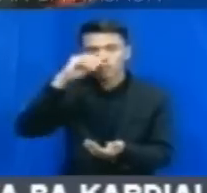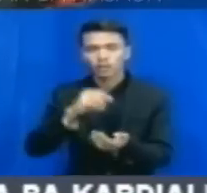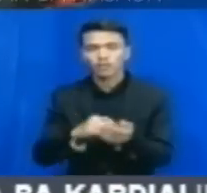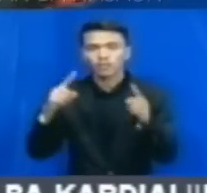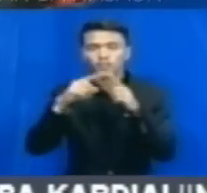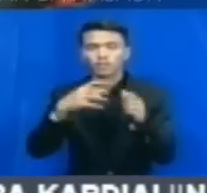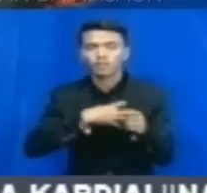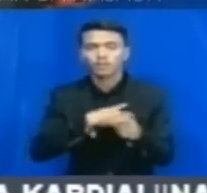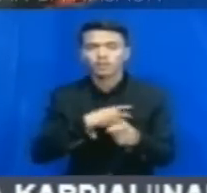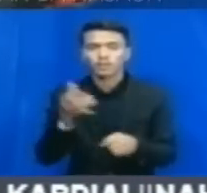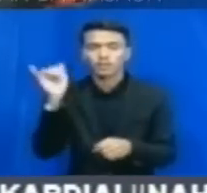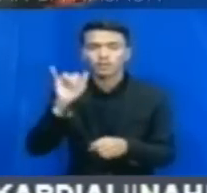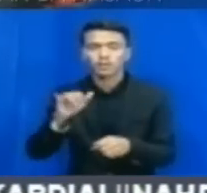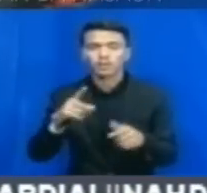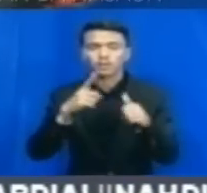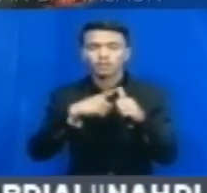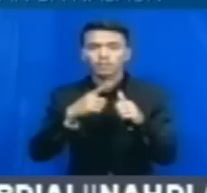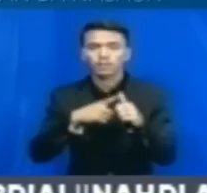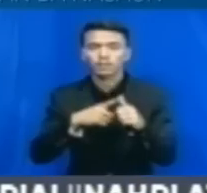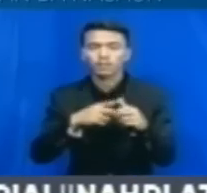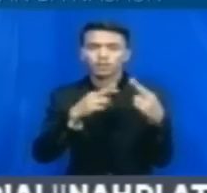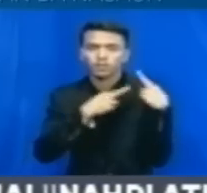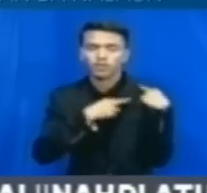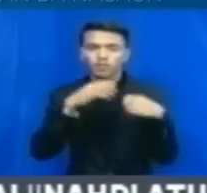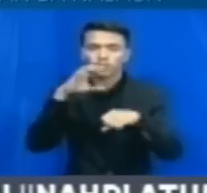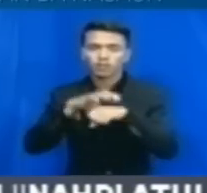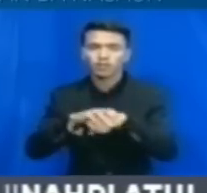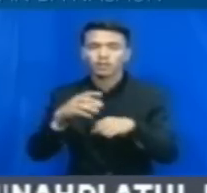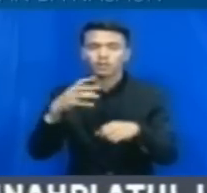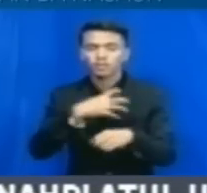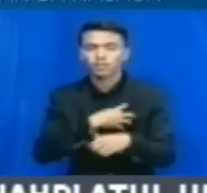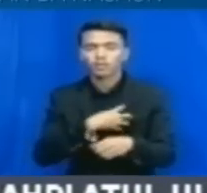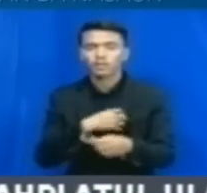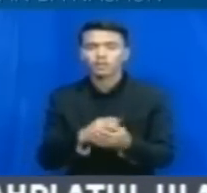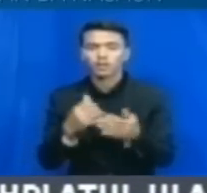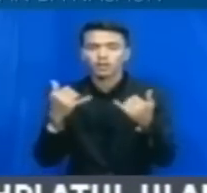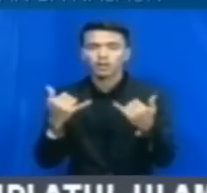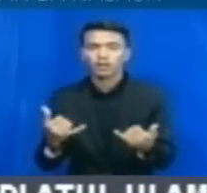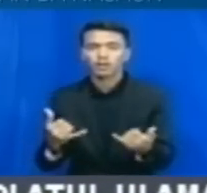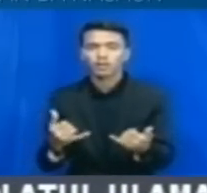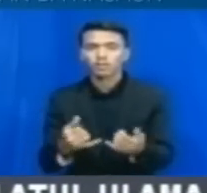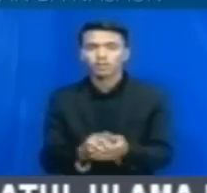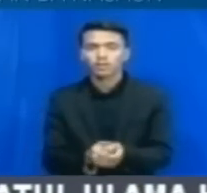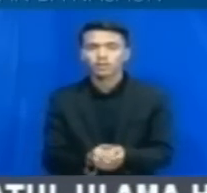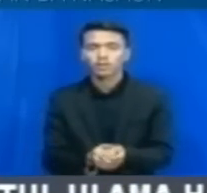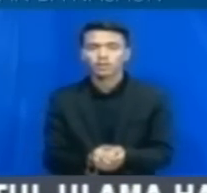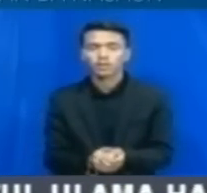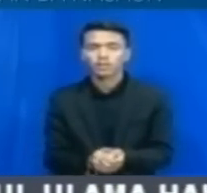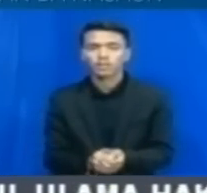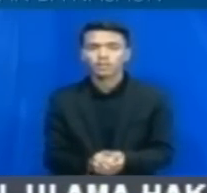itne polícia serne primeiro mare se me competência a tu captura a tu halo busca isso polícia. Agora ia ouvir, né, operação conjunta, né,